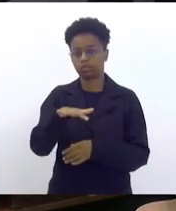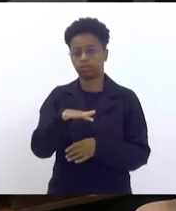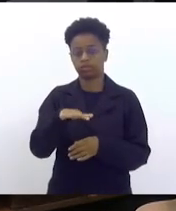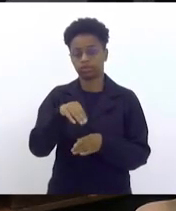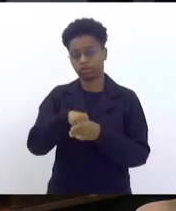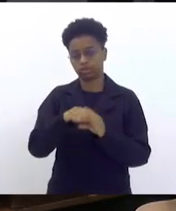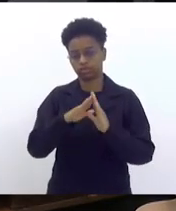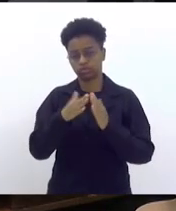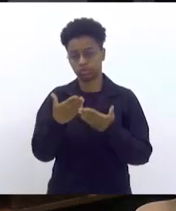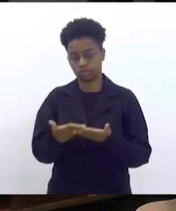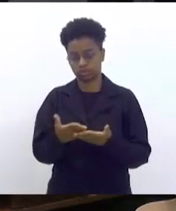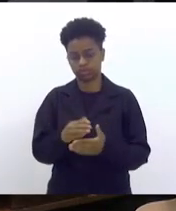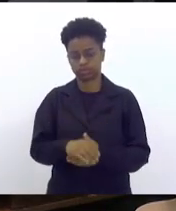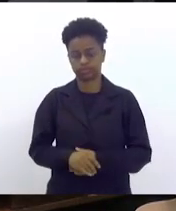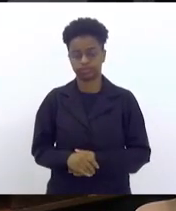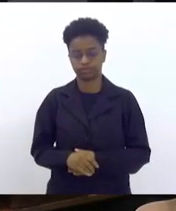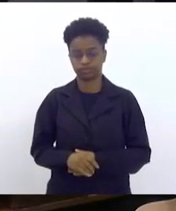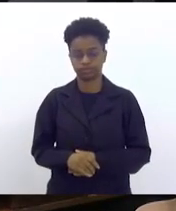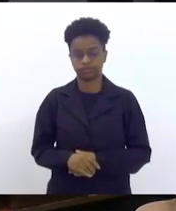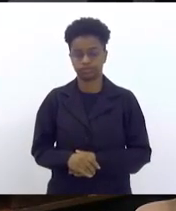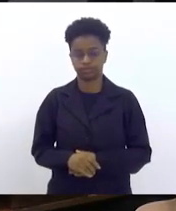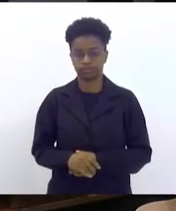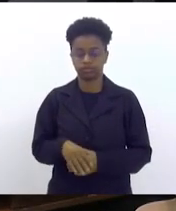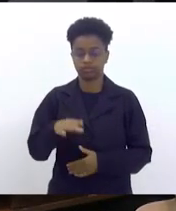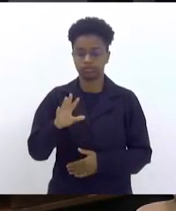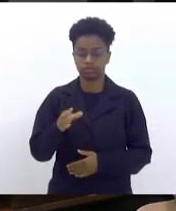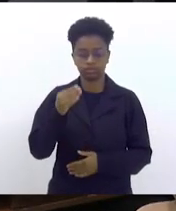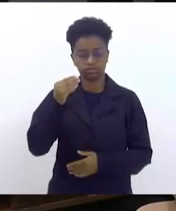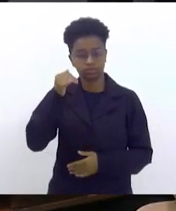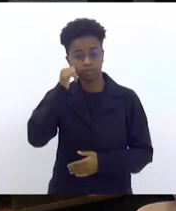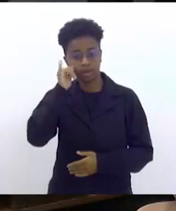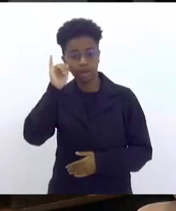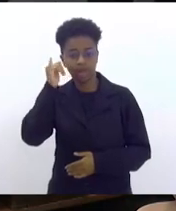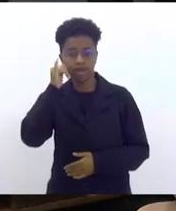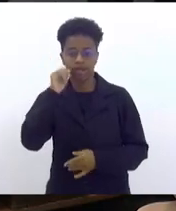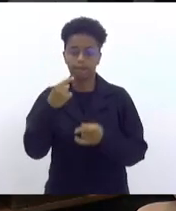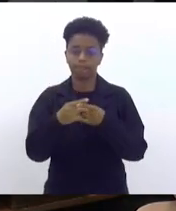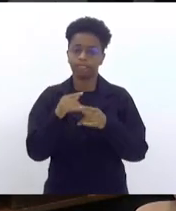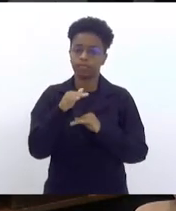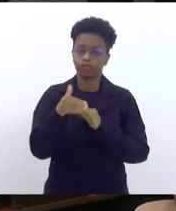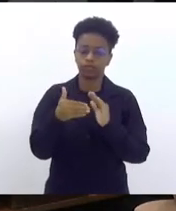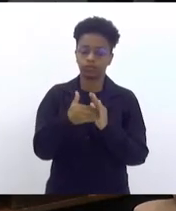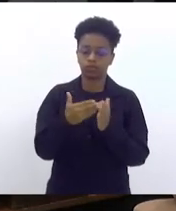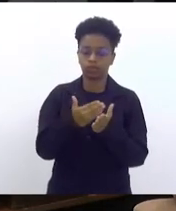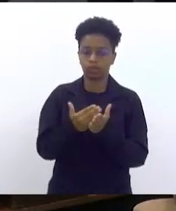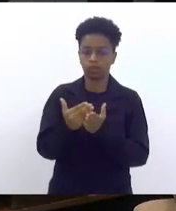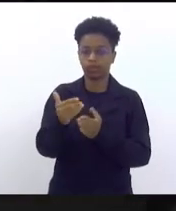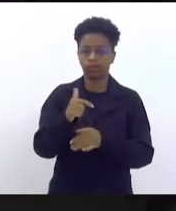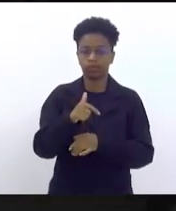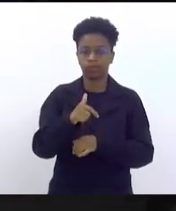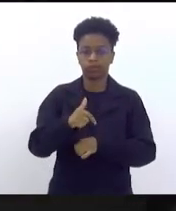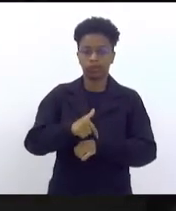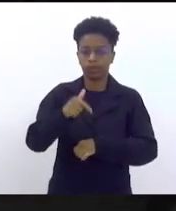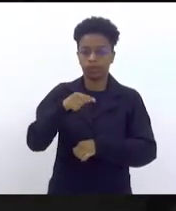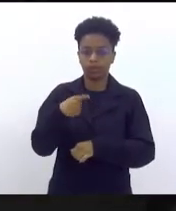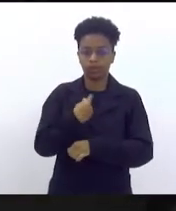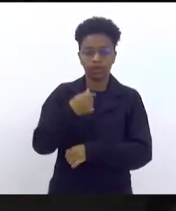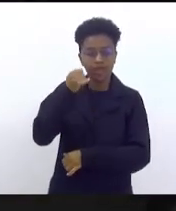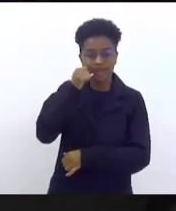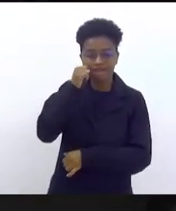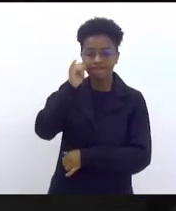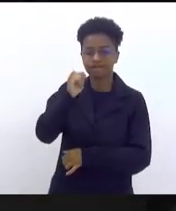dentro das escolas fazendo a prevenção Tudo começa lá na ponta né na